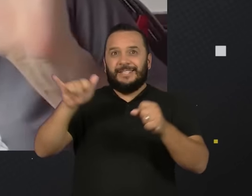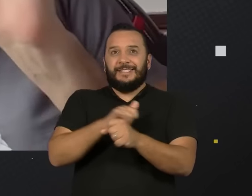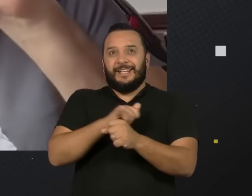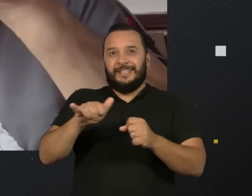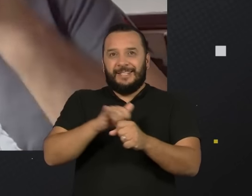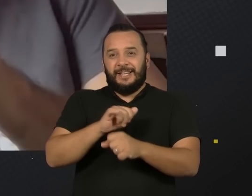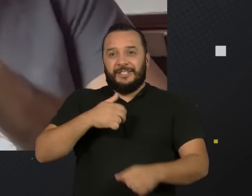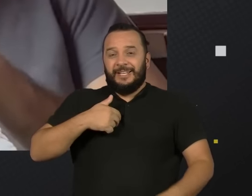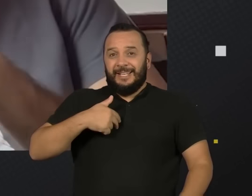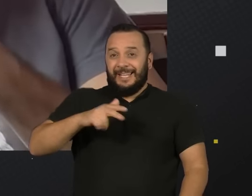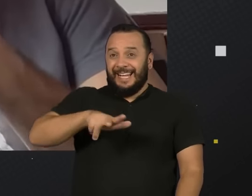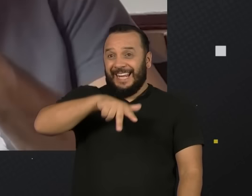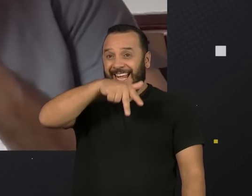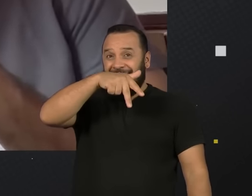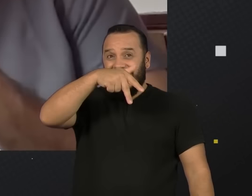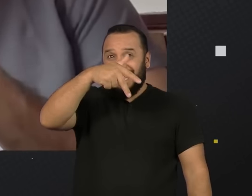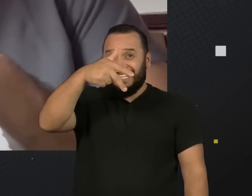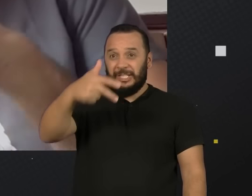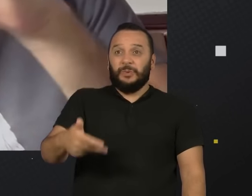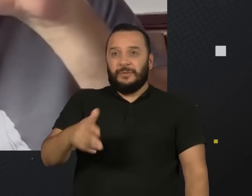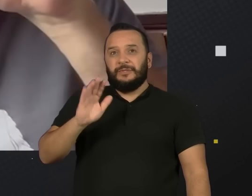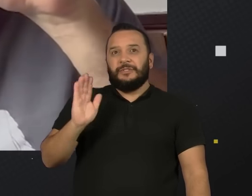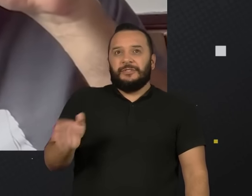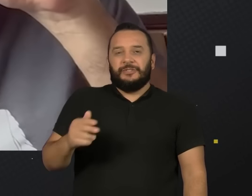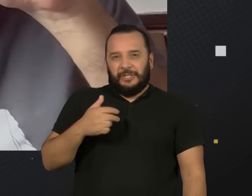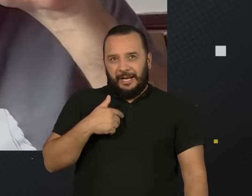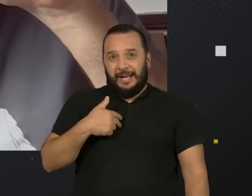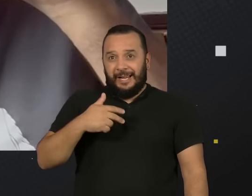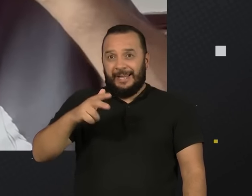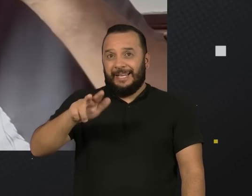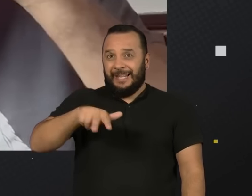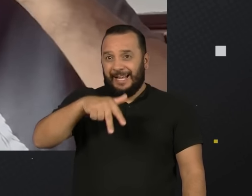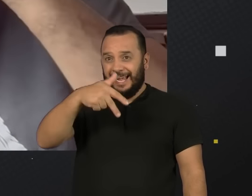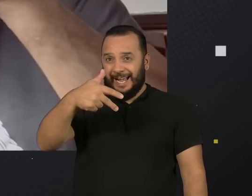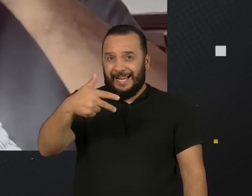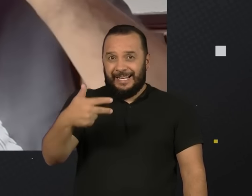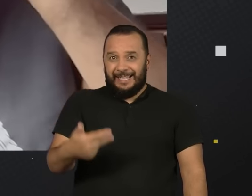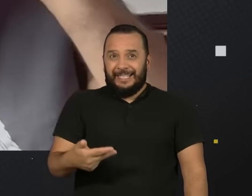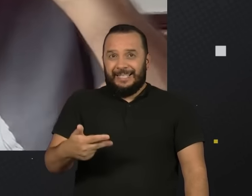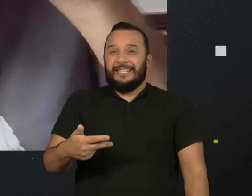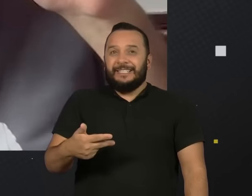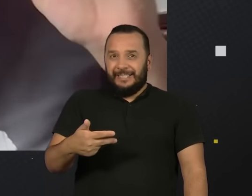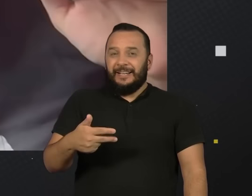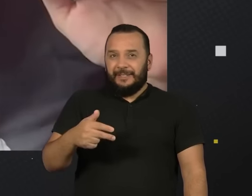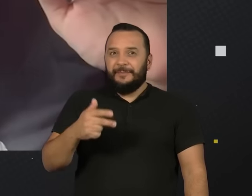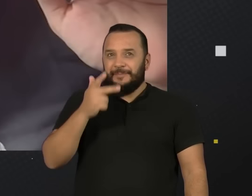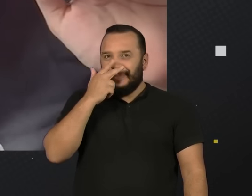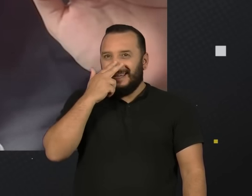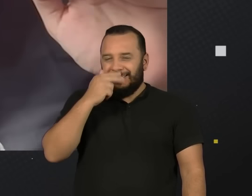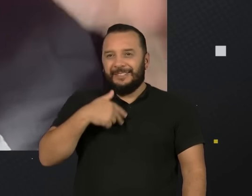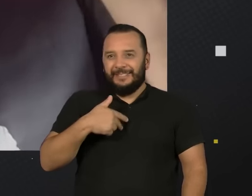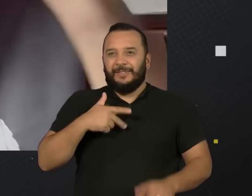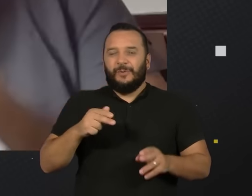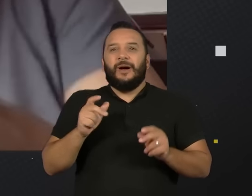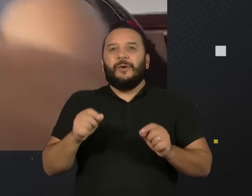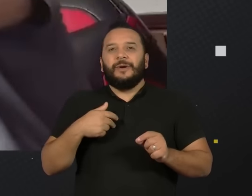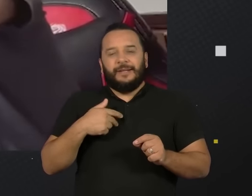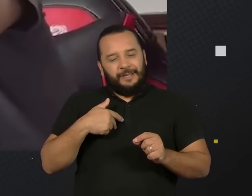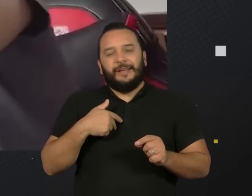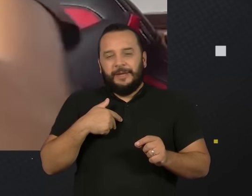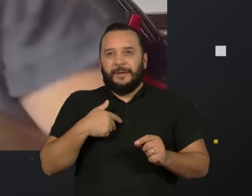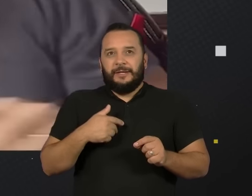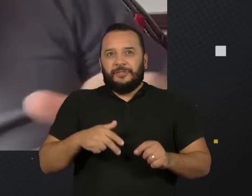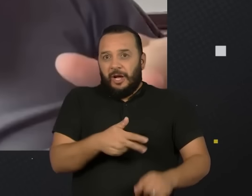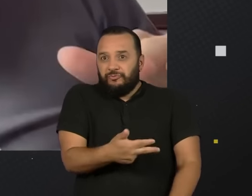Ele caiu no meio do palco e na caída ele quicou, fez um tipo um peixinho de futebol, assim, tipo,